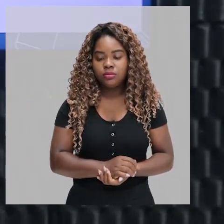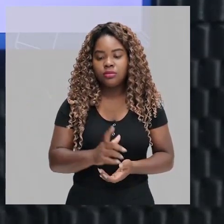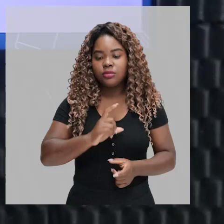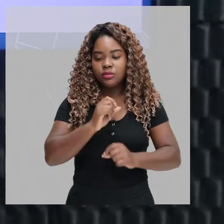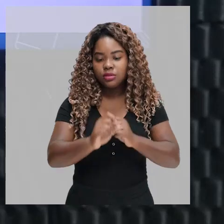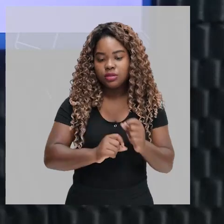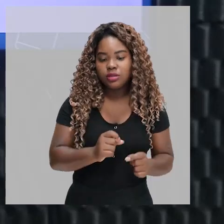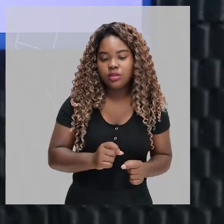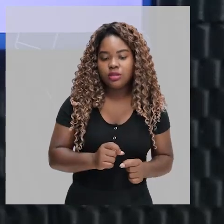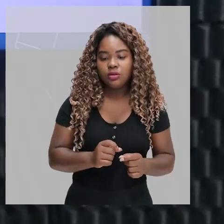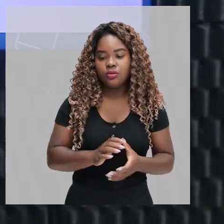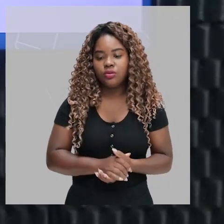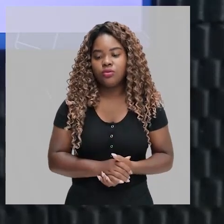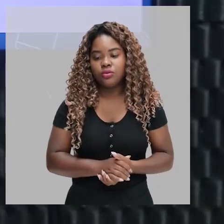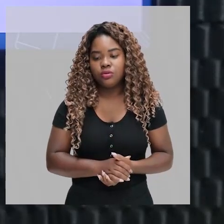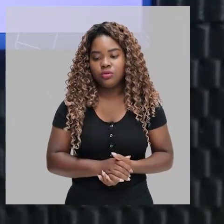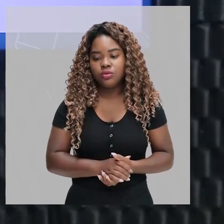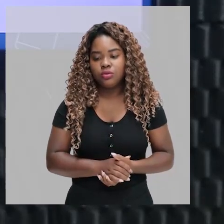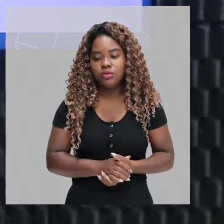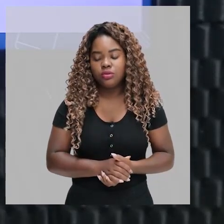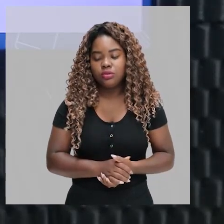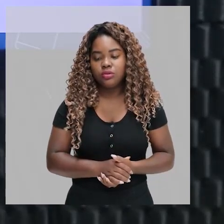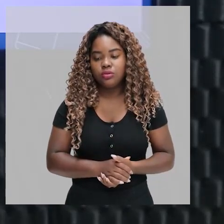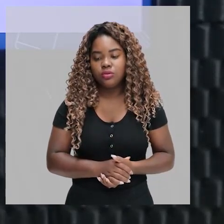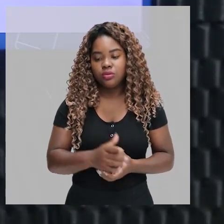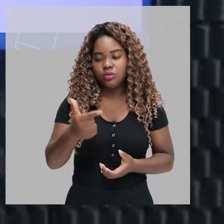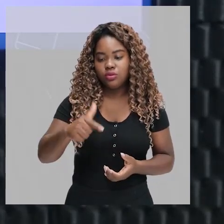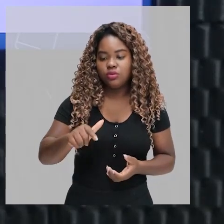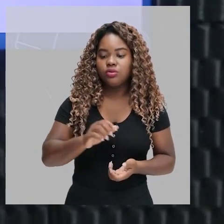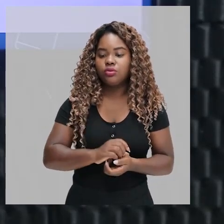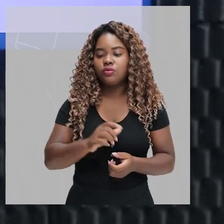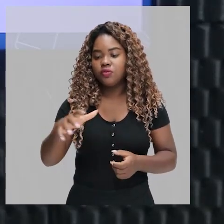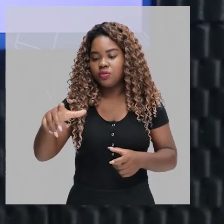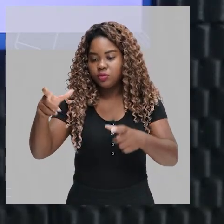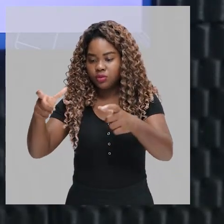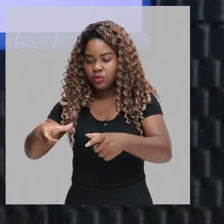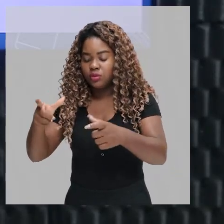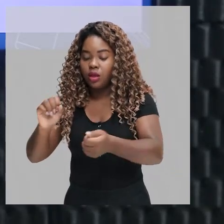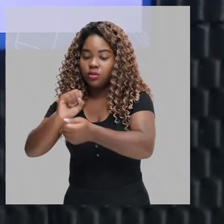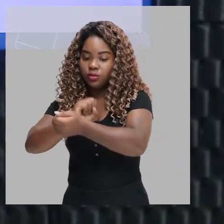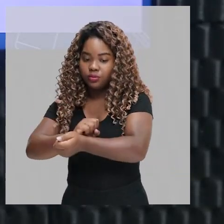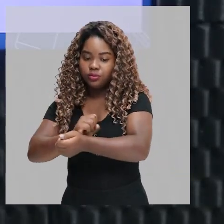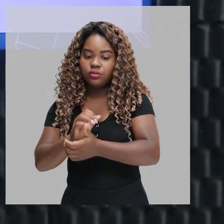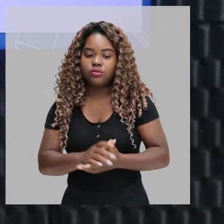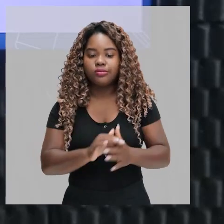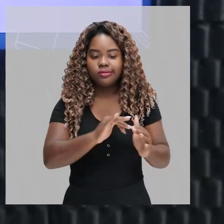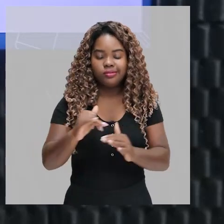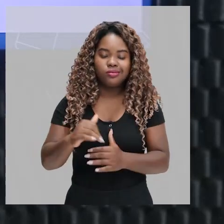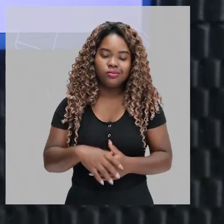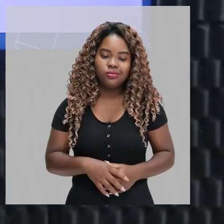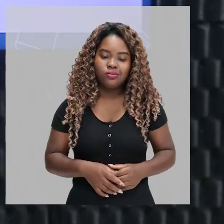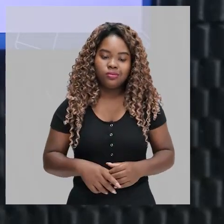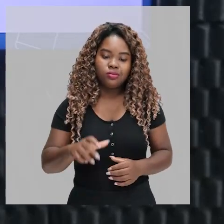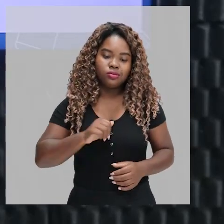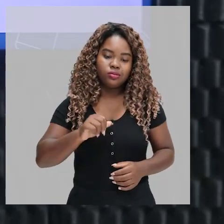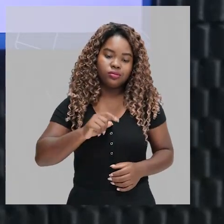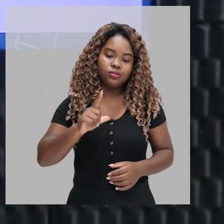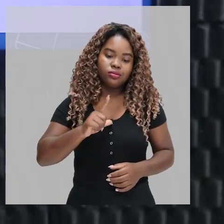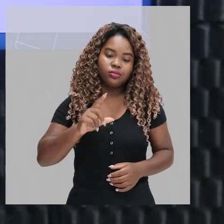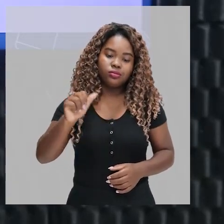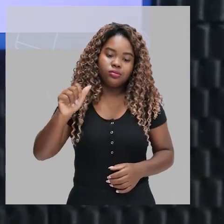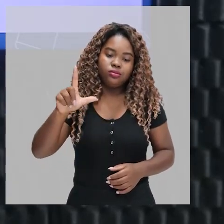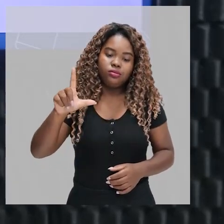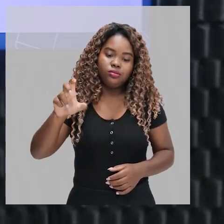devido ao envolvimento com revoluções liberais Então Alexandre